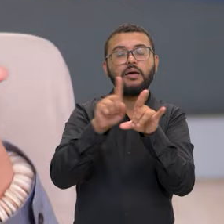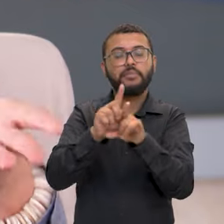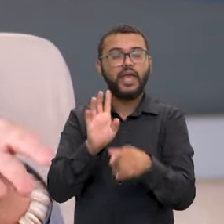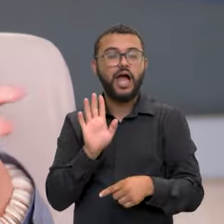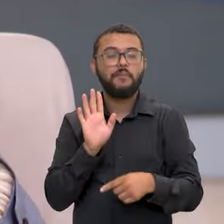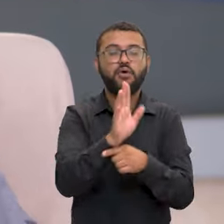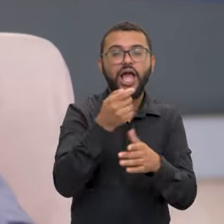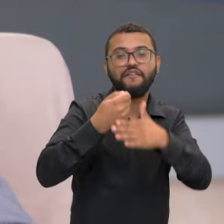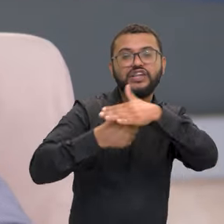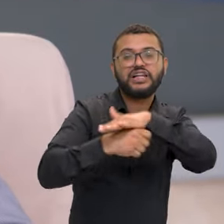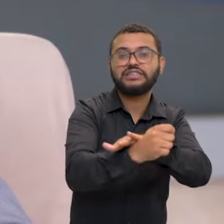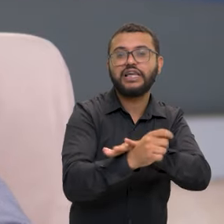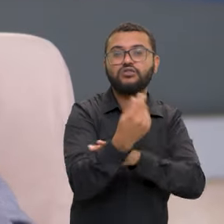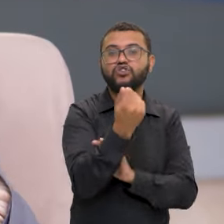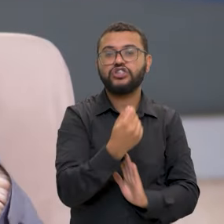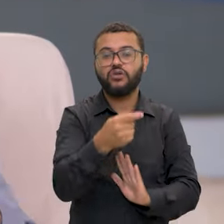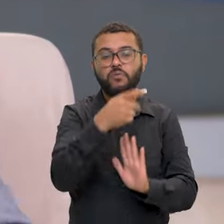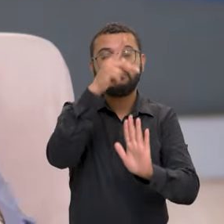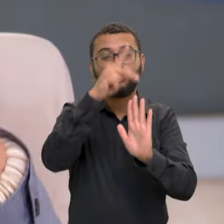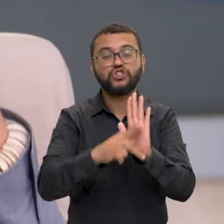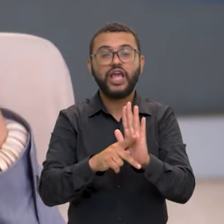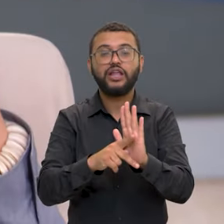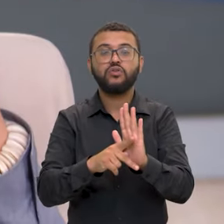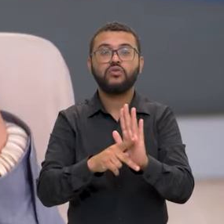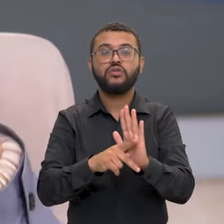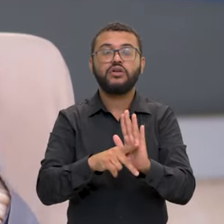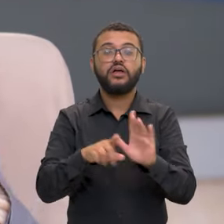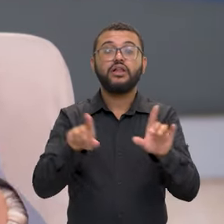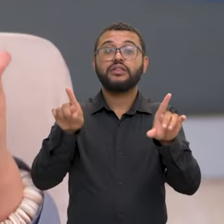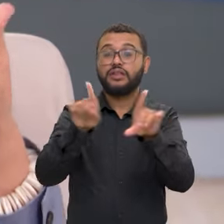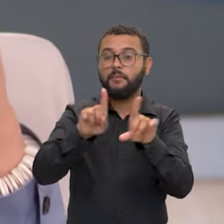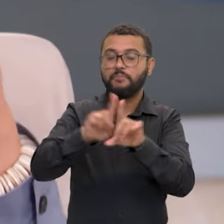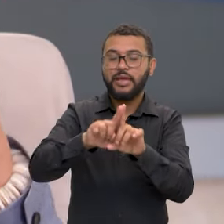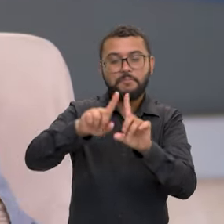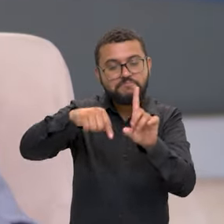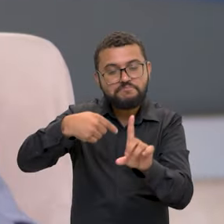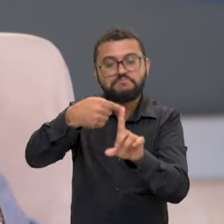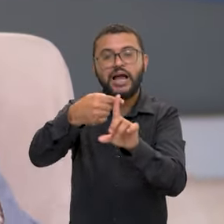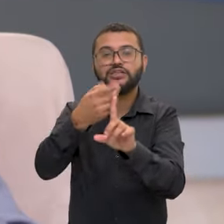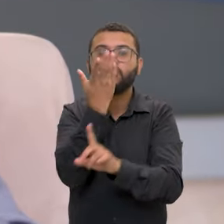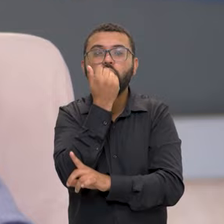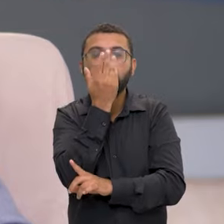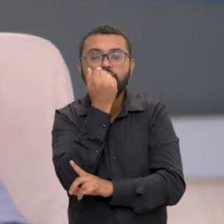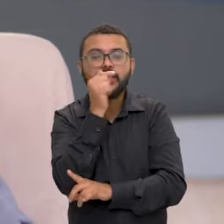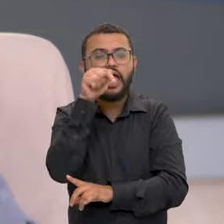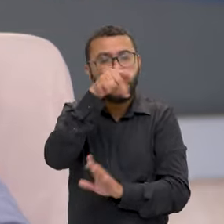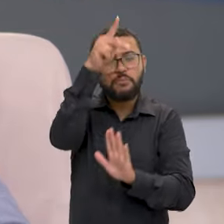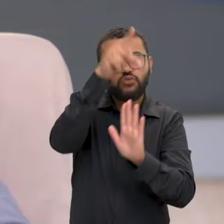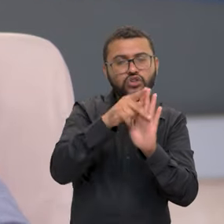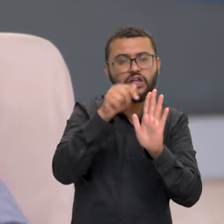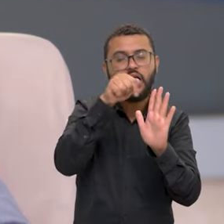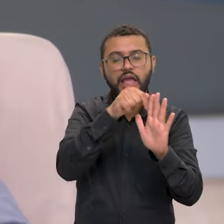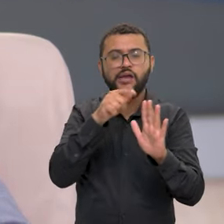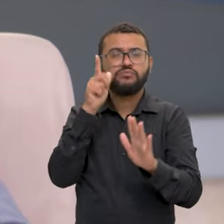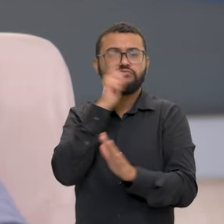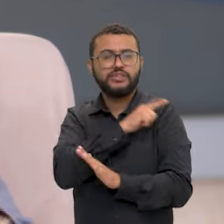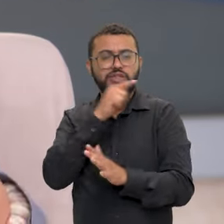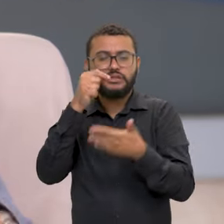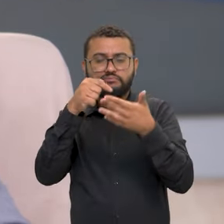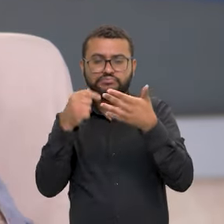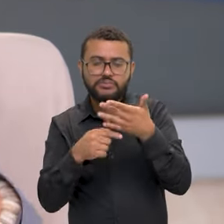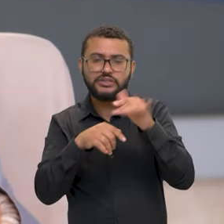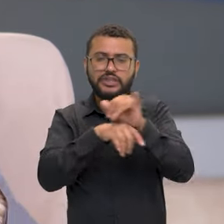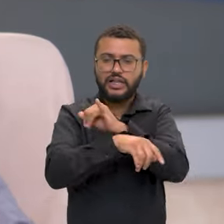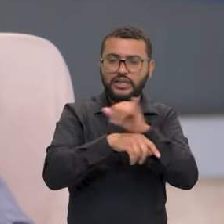chamado Também Mais Alimentos, porque ele visa conseguir mecanizar o campo, aumentar a capacidade produtiva,